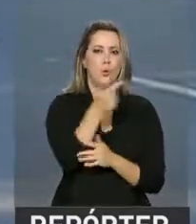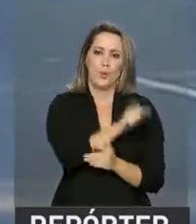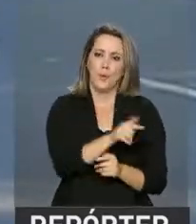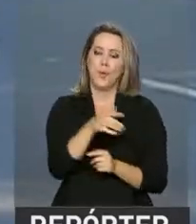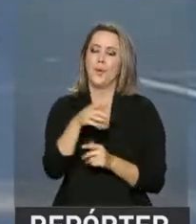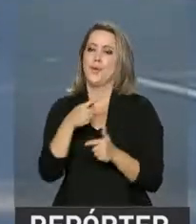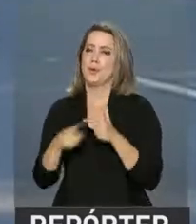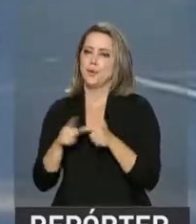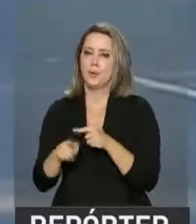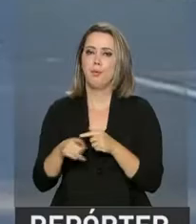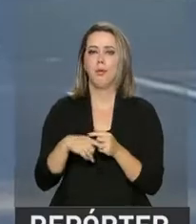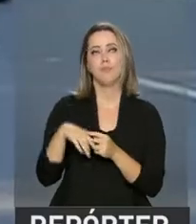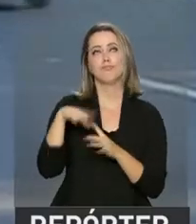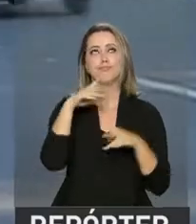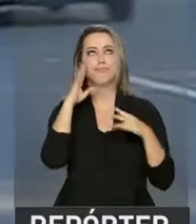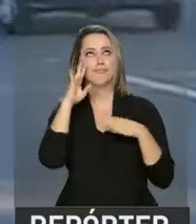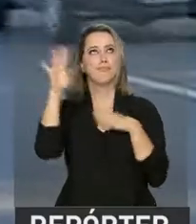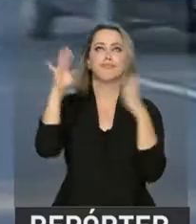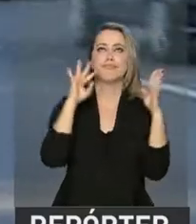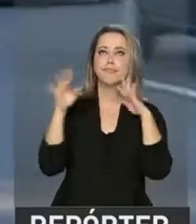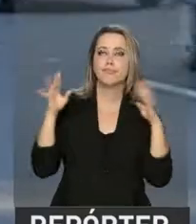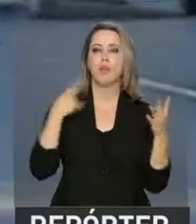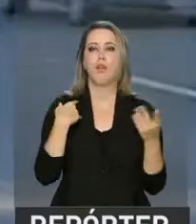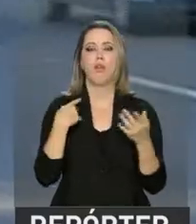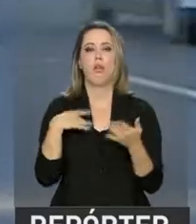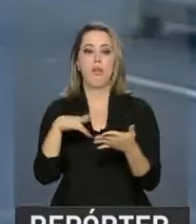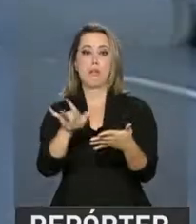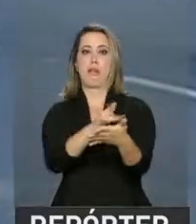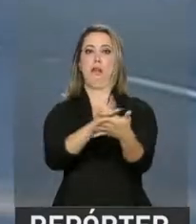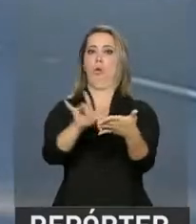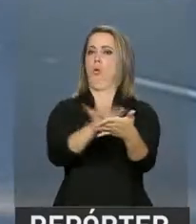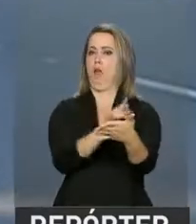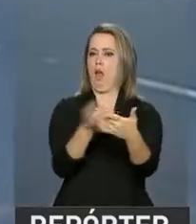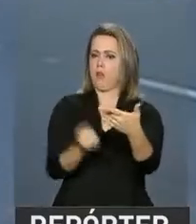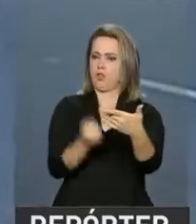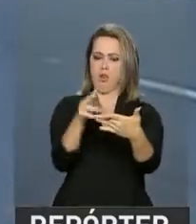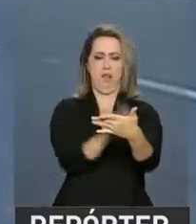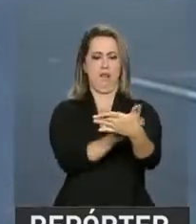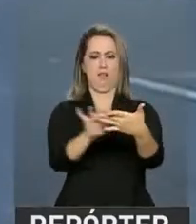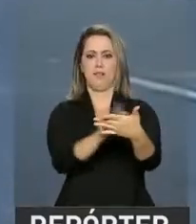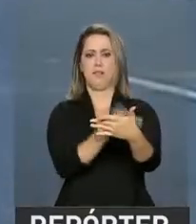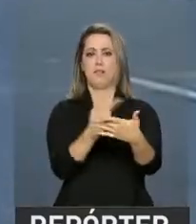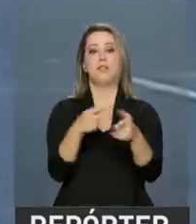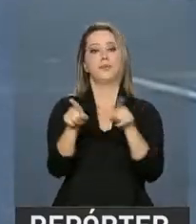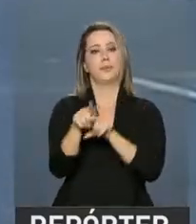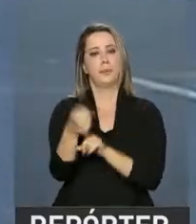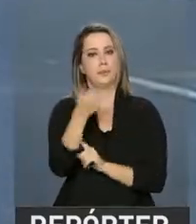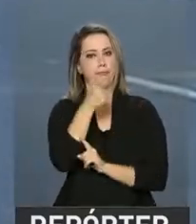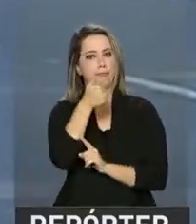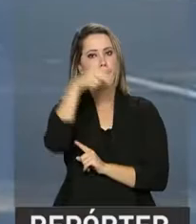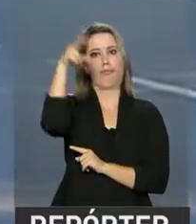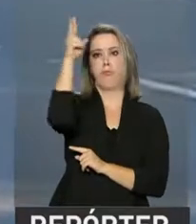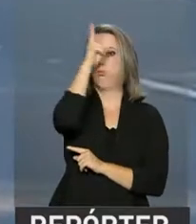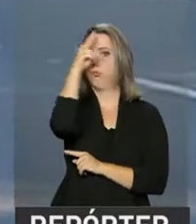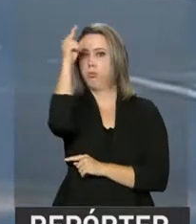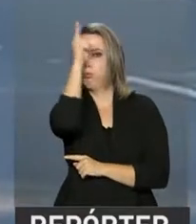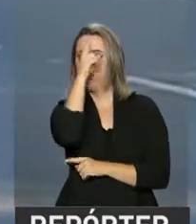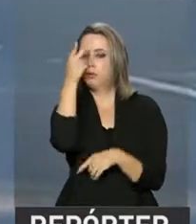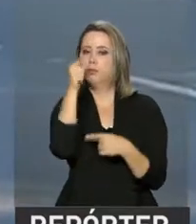falta de atenção por exemplo uso do celular o uso de álcool na influência de álcool ao volante